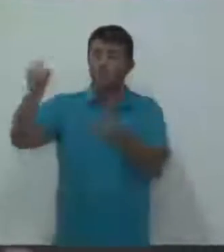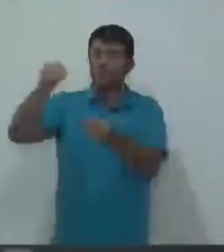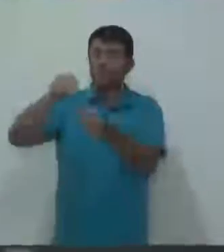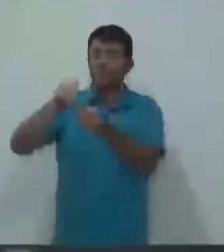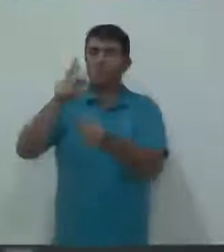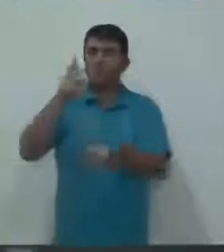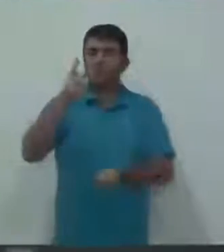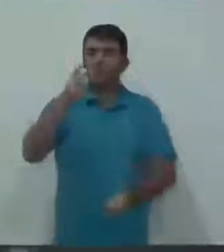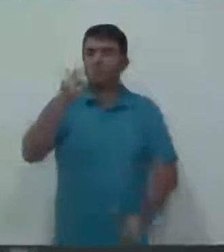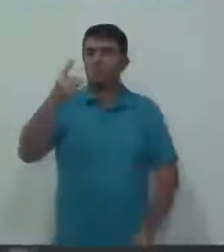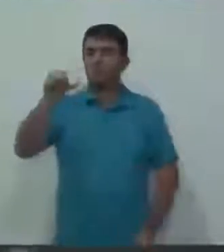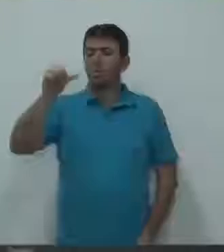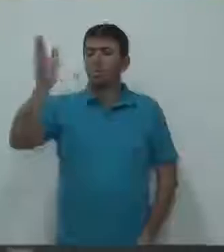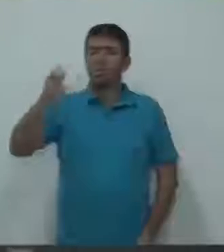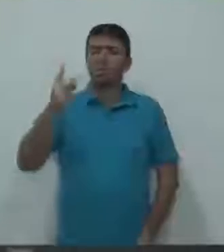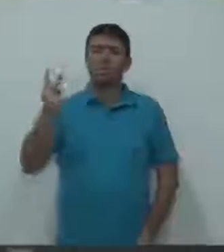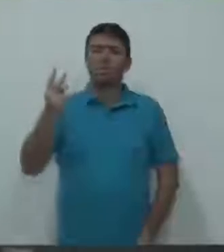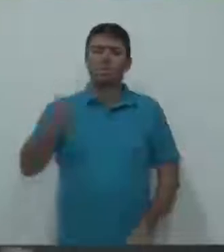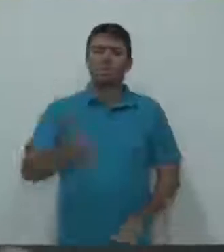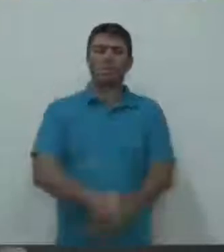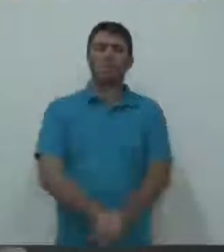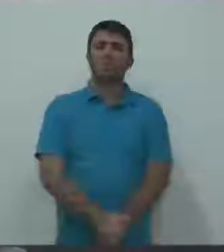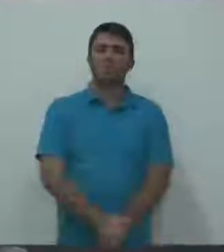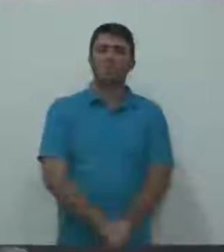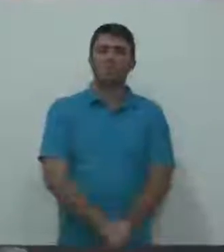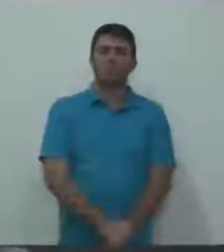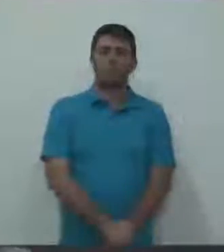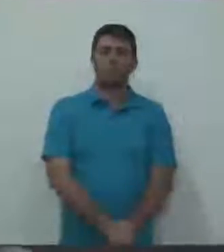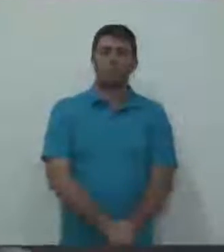Senhor presidente, peço a palavra. Tem a palavra, vereador.